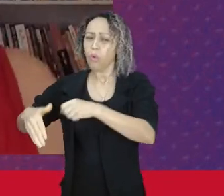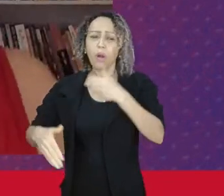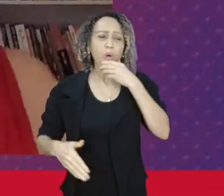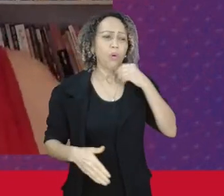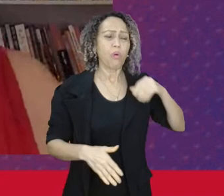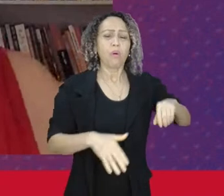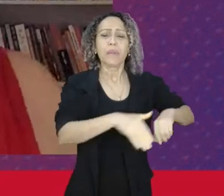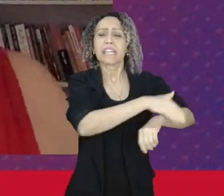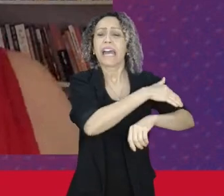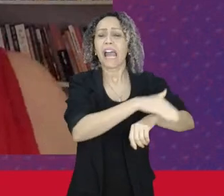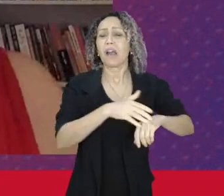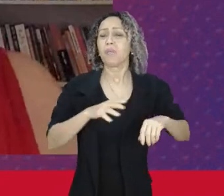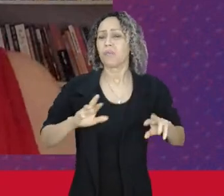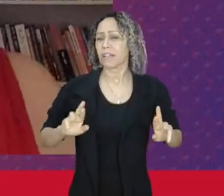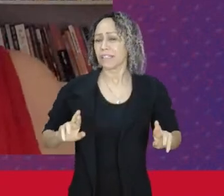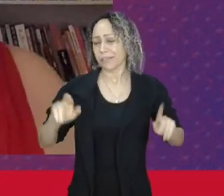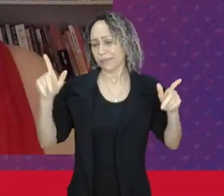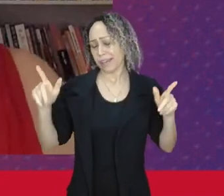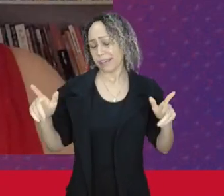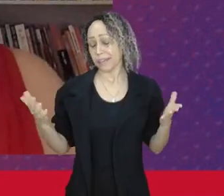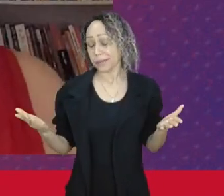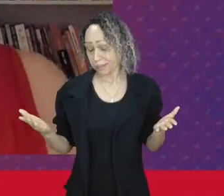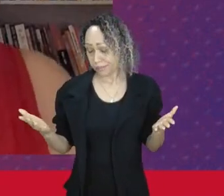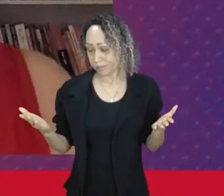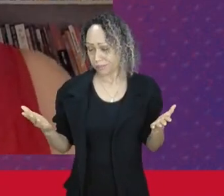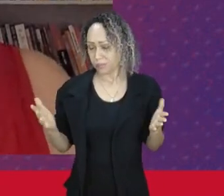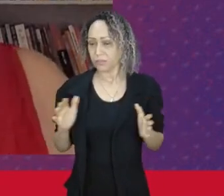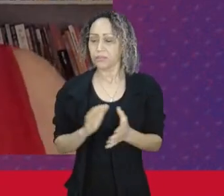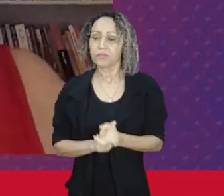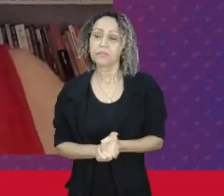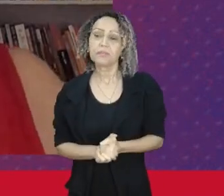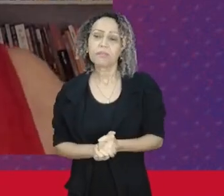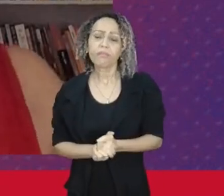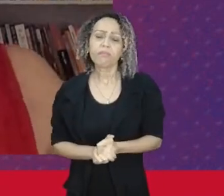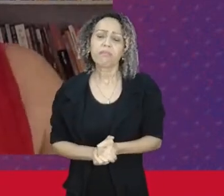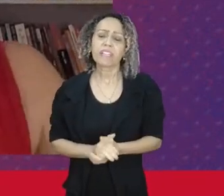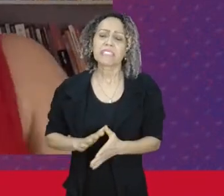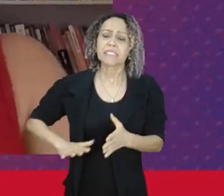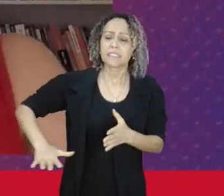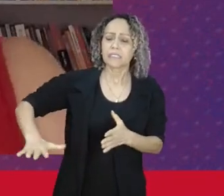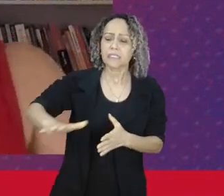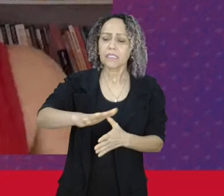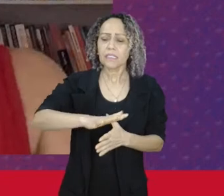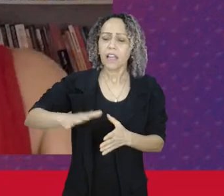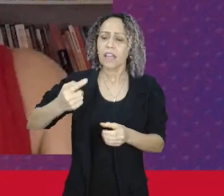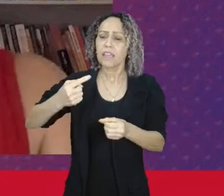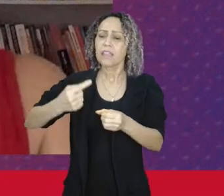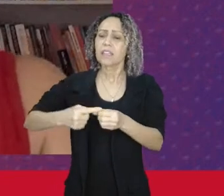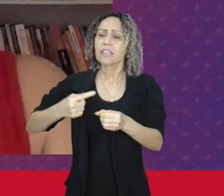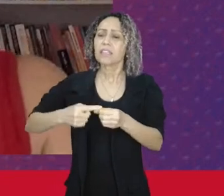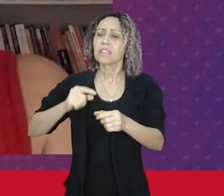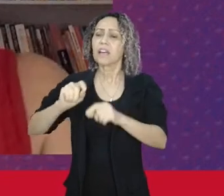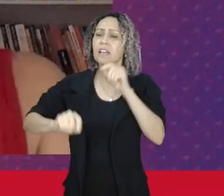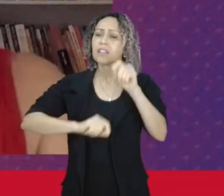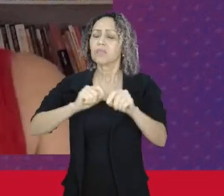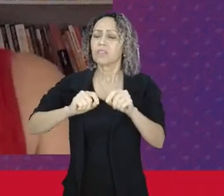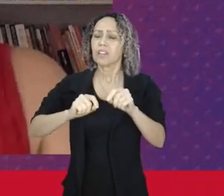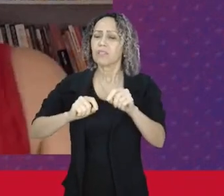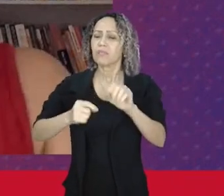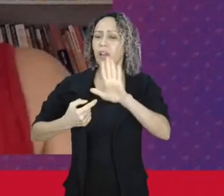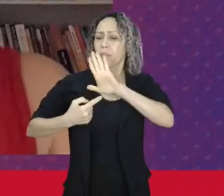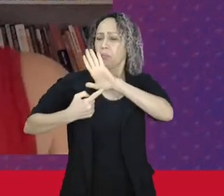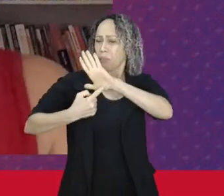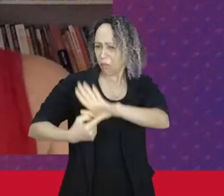sociedade sobre aqueles lugares. E a cidade vai reproduzir essa simbologia,